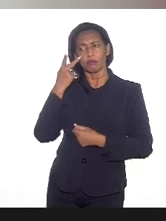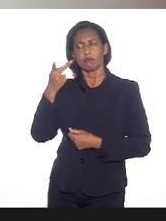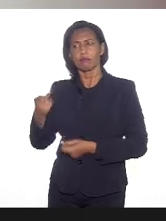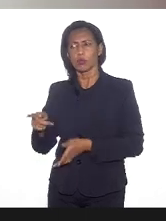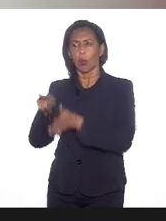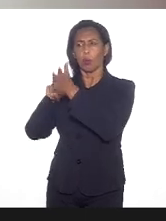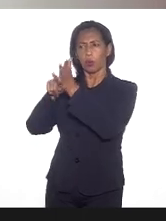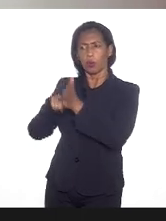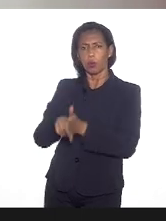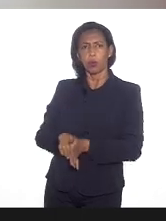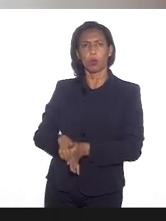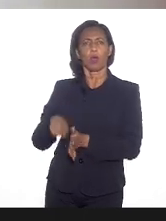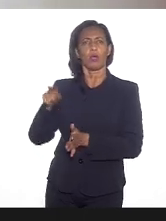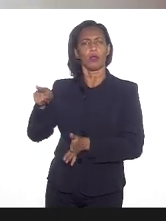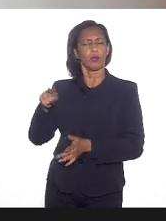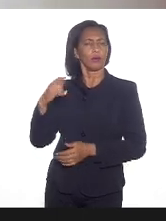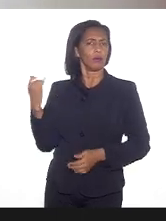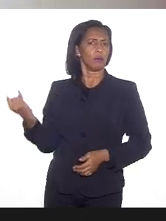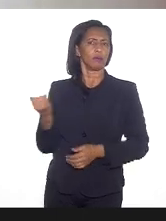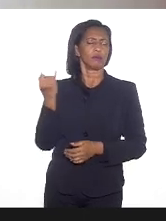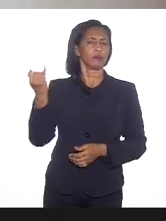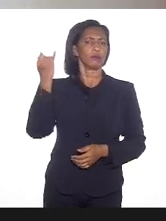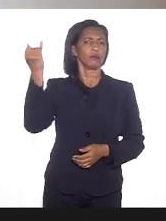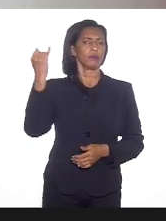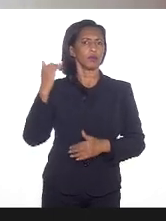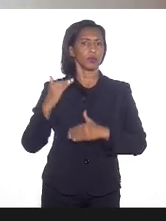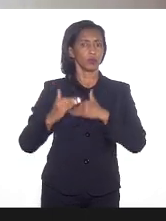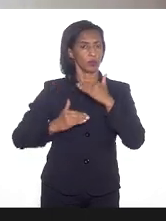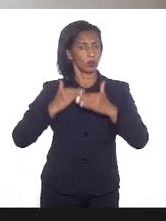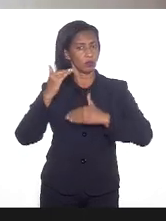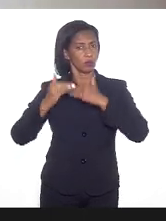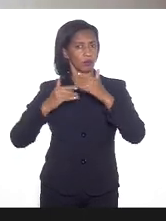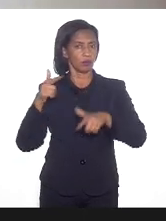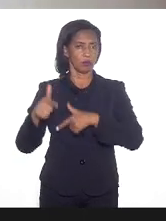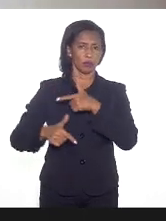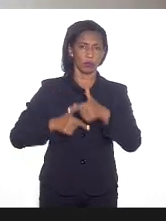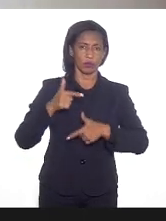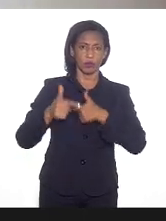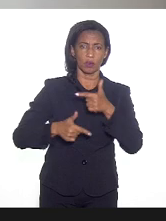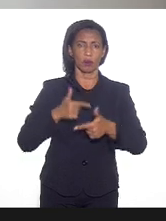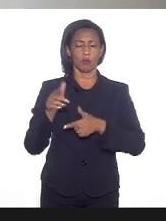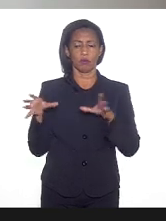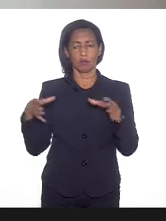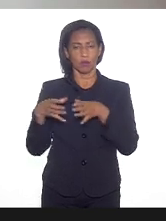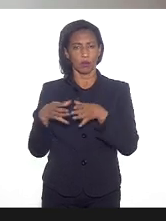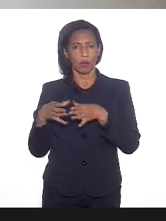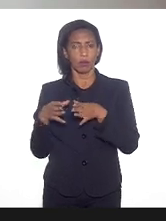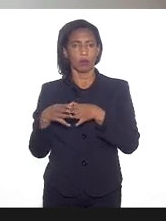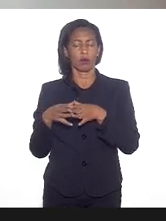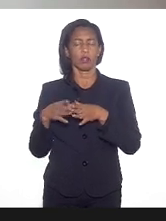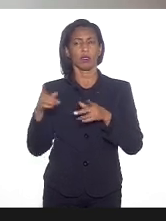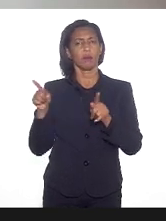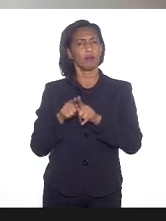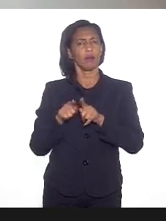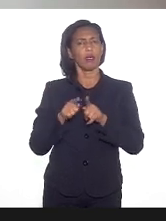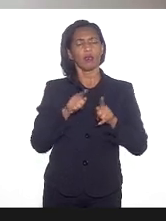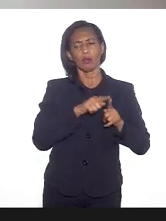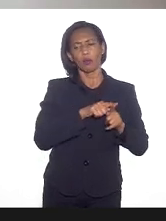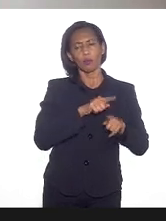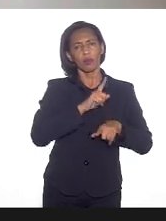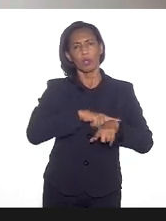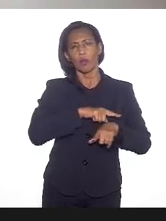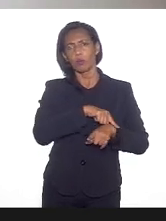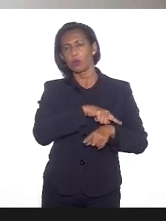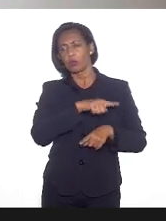Rezende, que foram fundamentais para o desenvolvimento dos trabalhos dessa comissão, além de o tempo inteiro terem nos